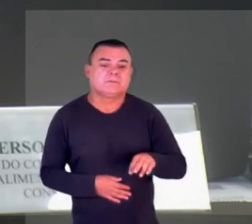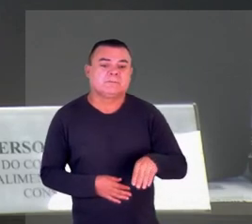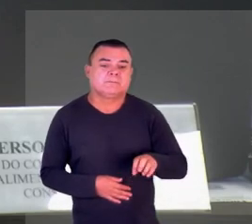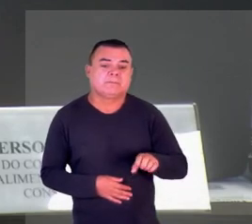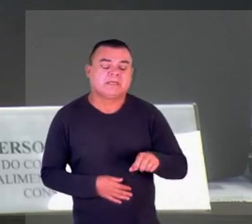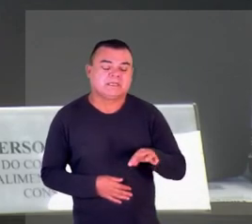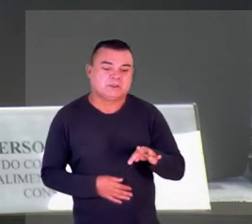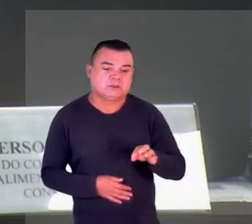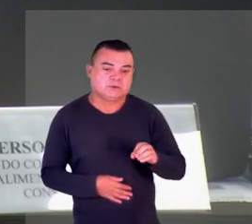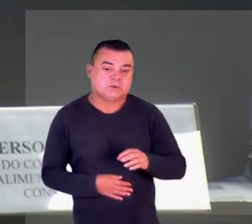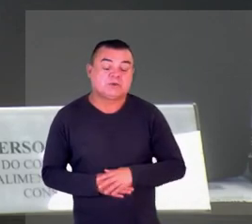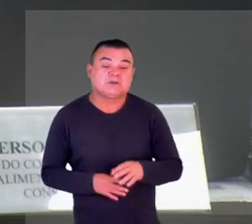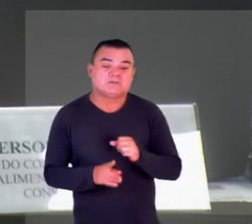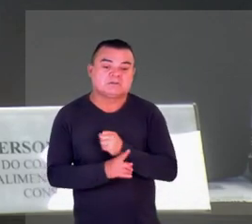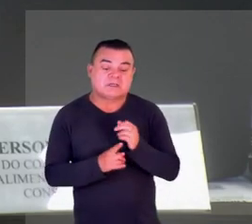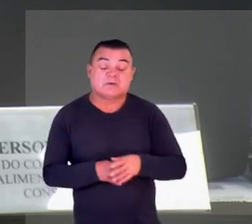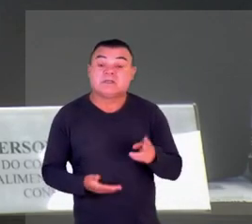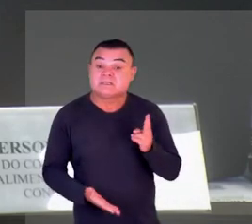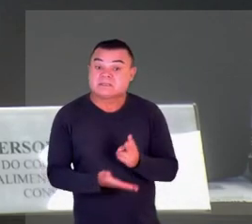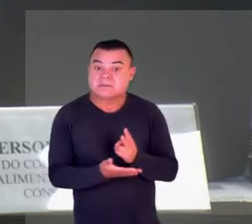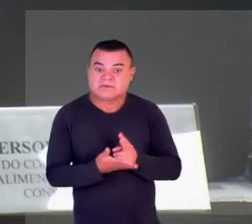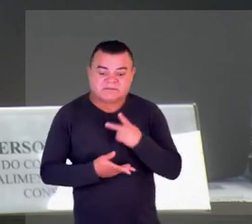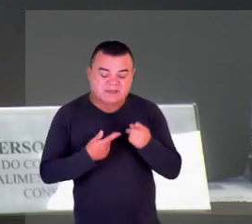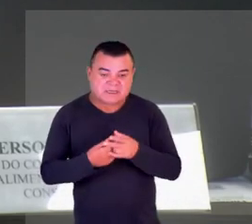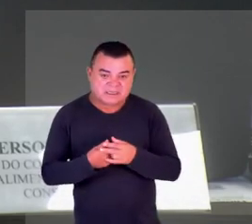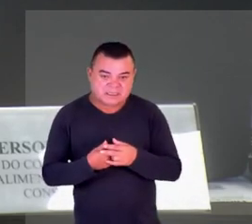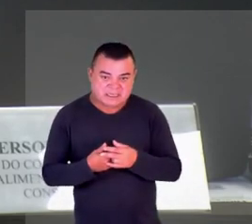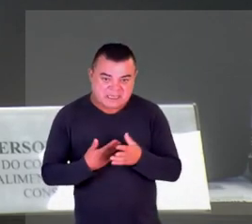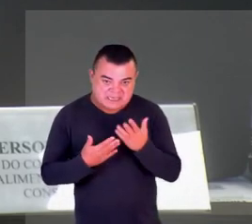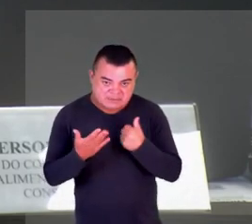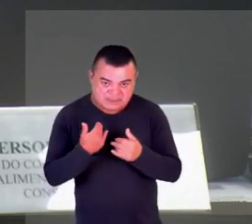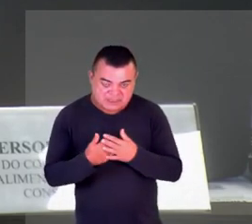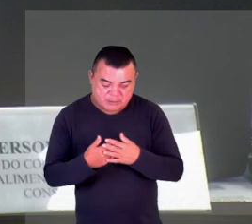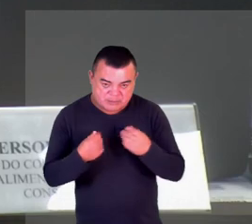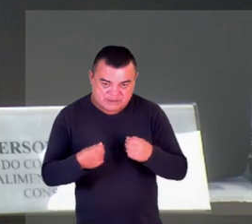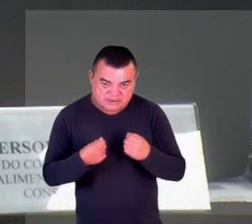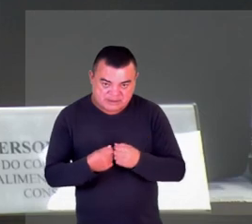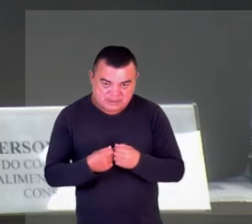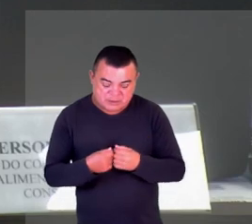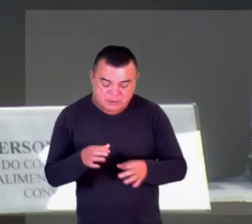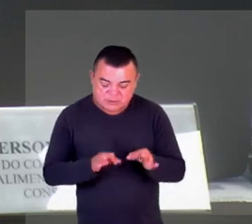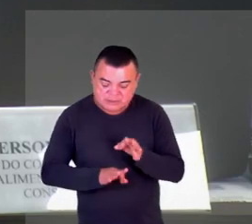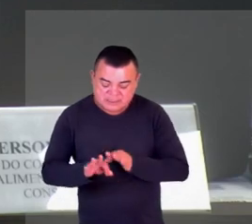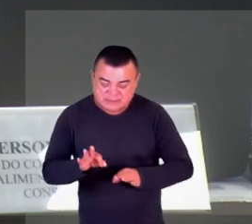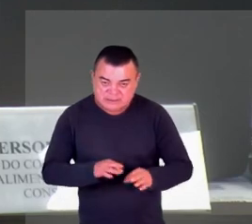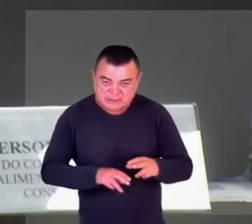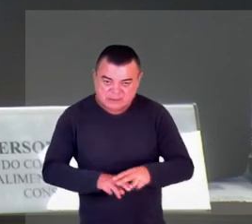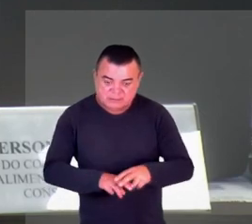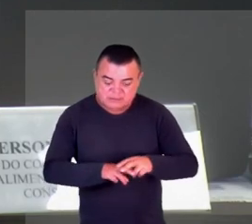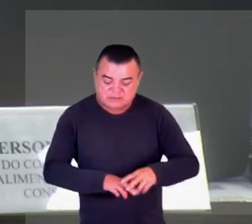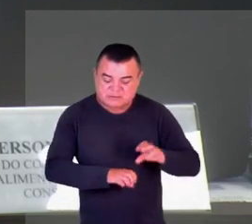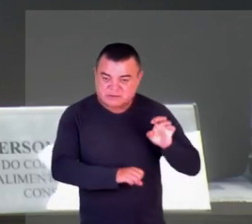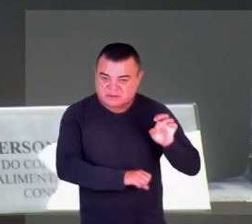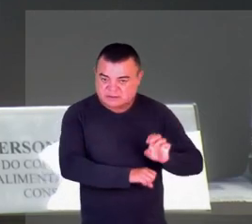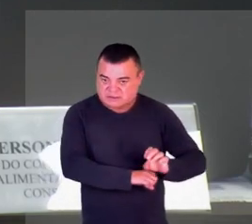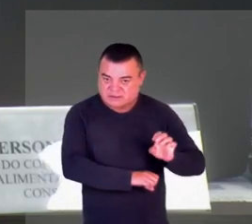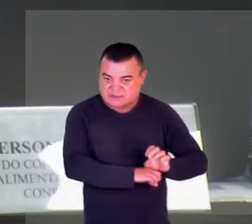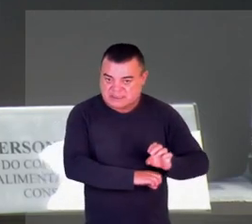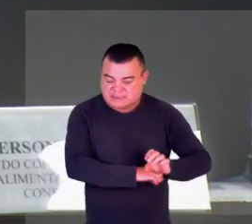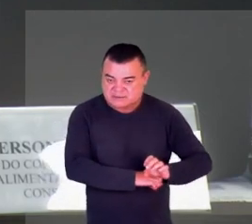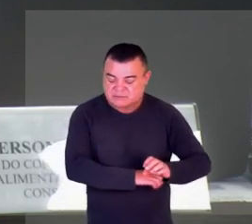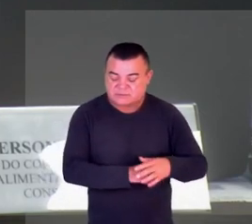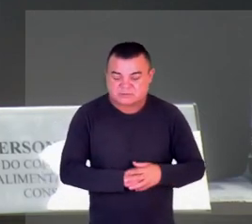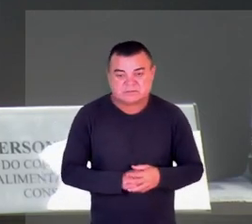seguinte que a alimentação tem que ser tratada pel pelos Estados E no caso quando falo estados na o estado